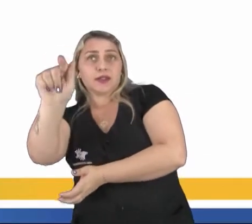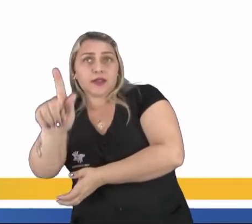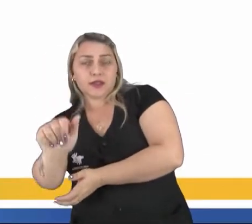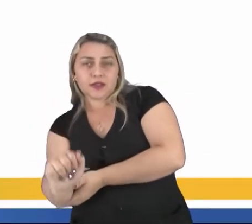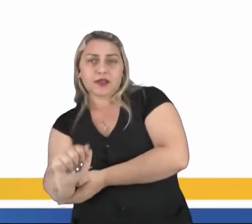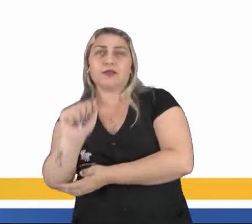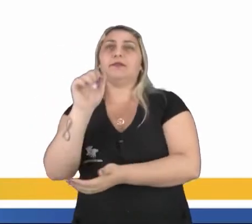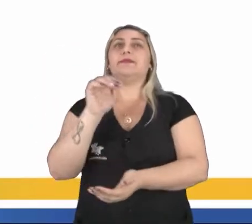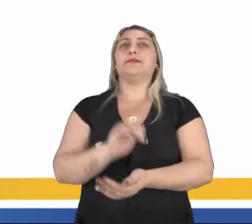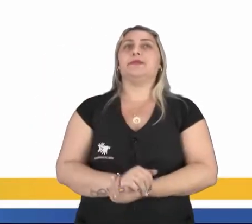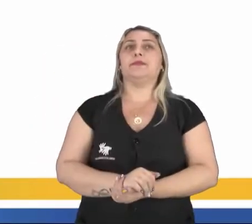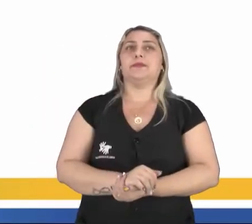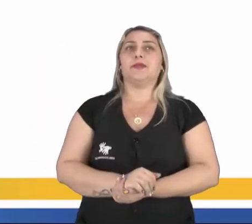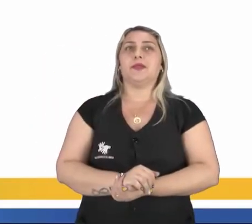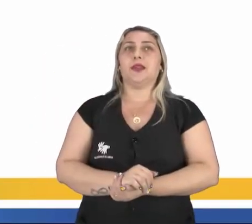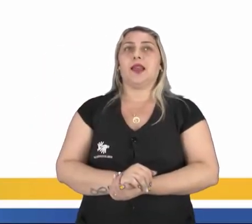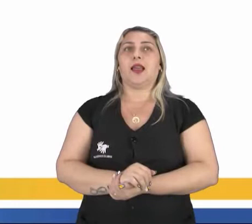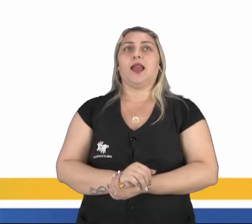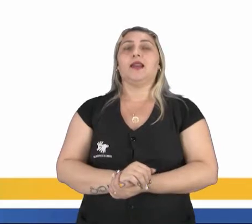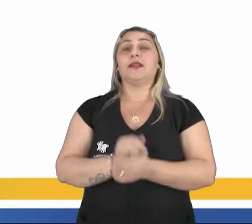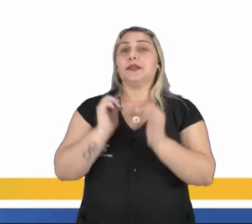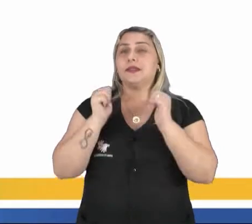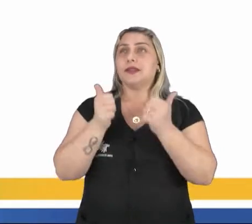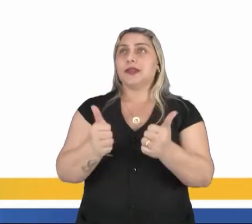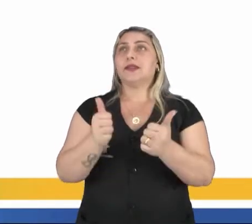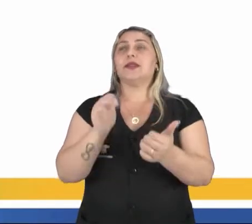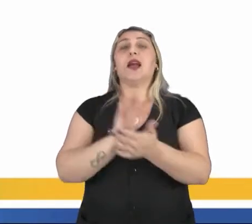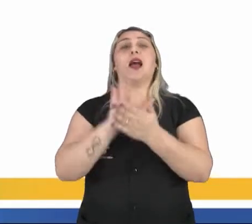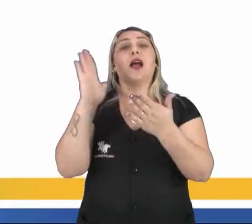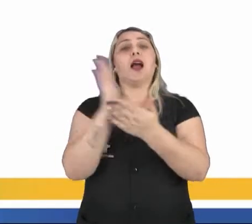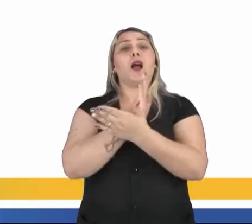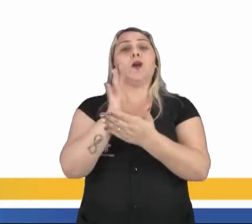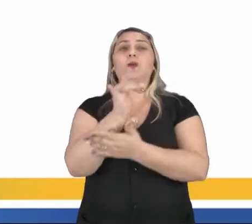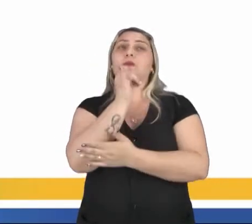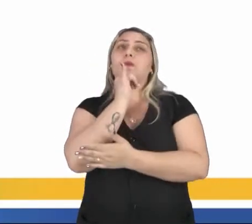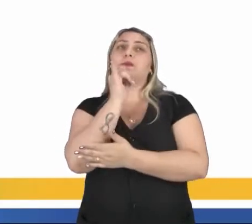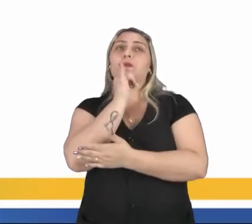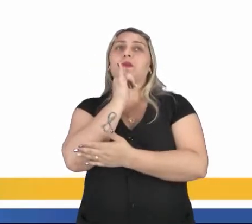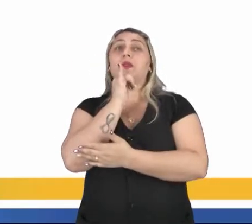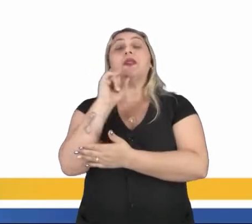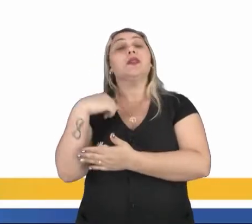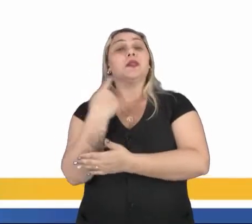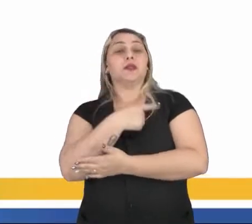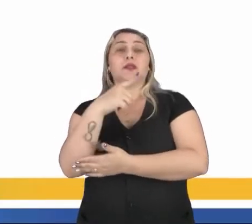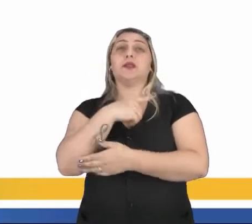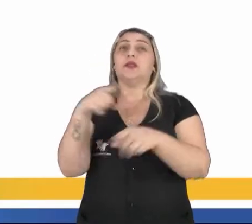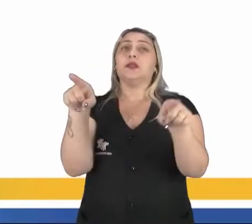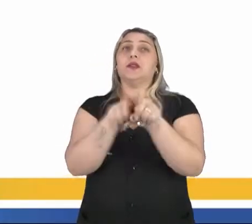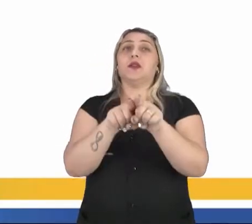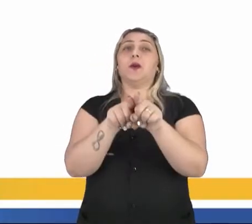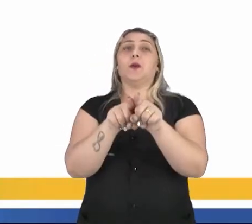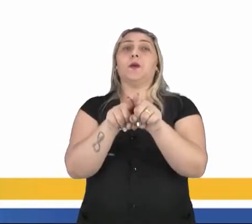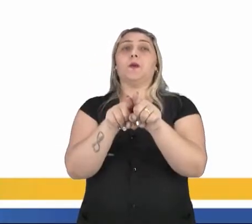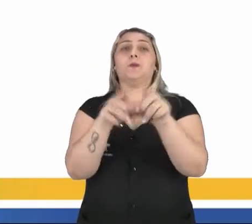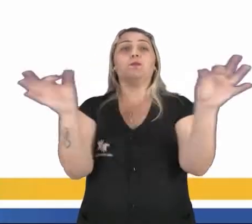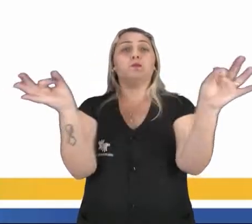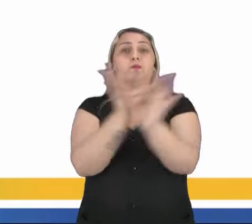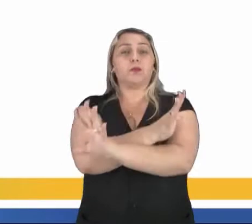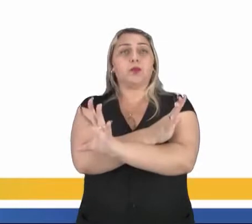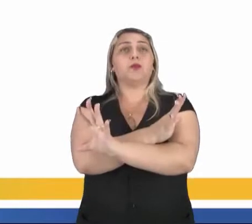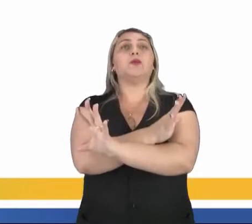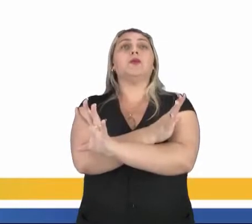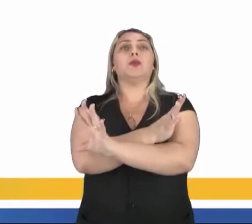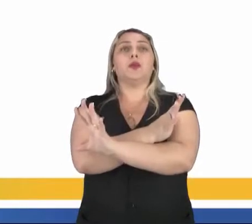quer, siga, né? Tá certo? São alguns exemplos. E nós temos também conclusivas, que estabelecem